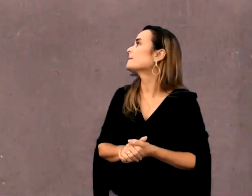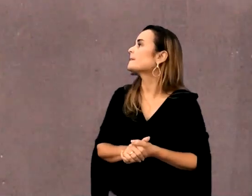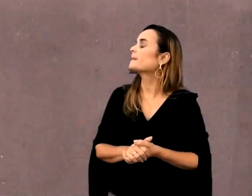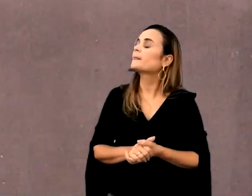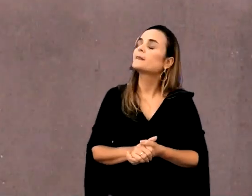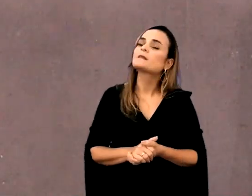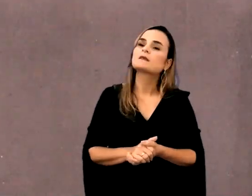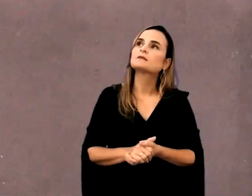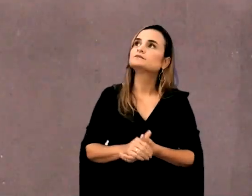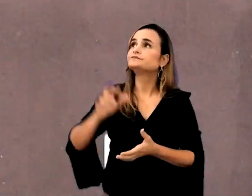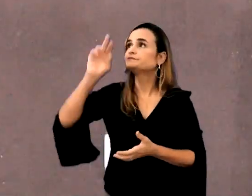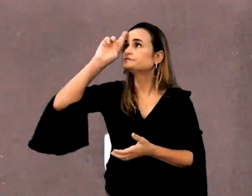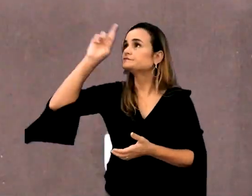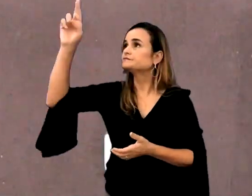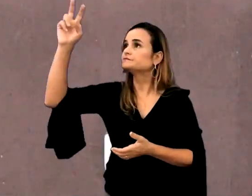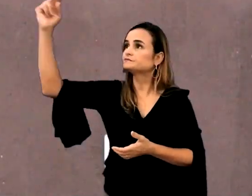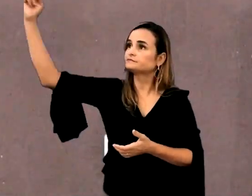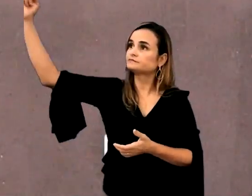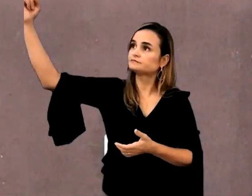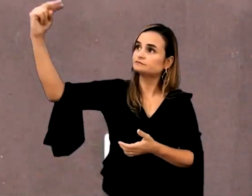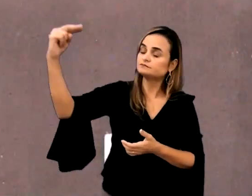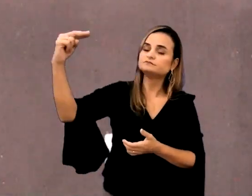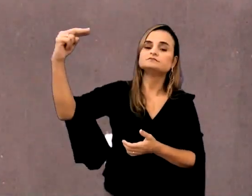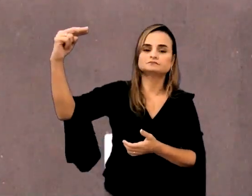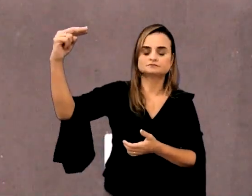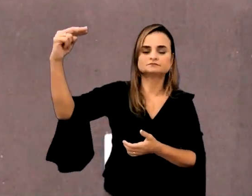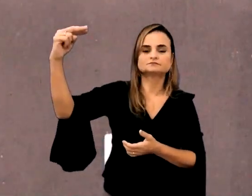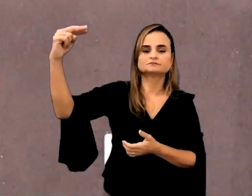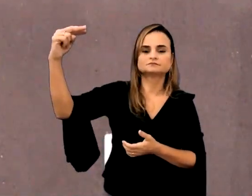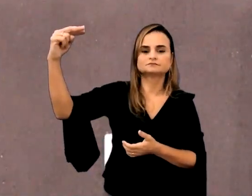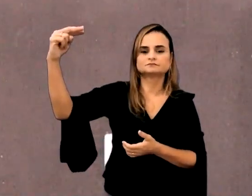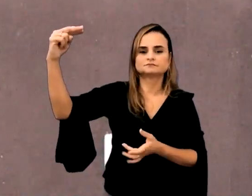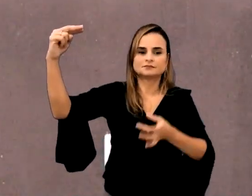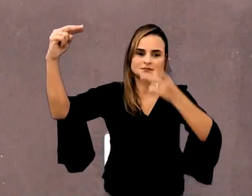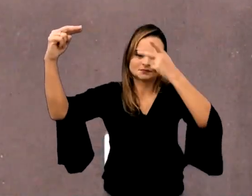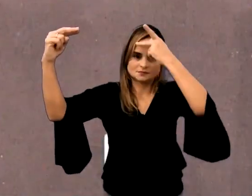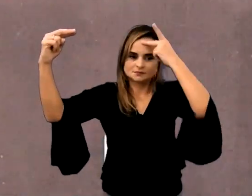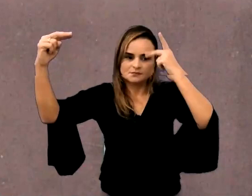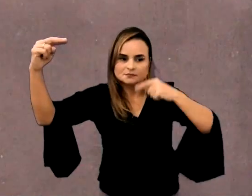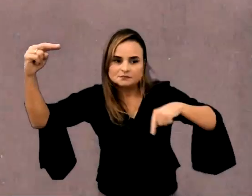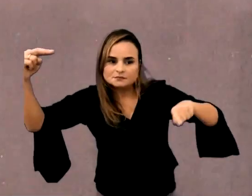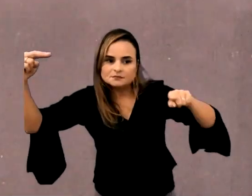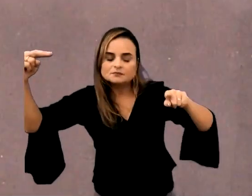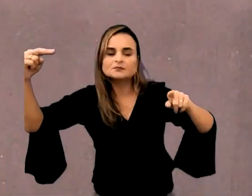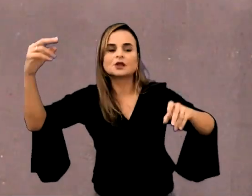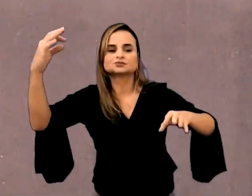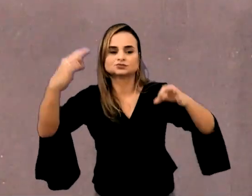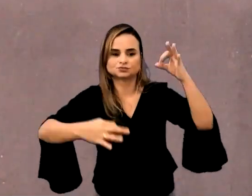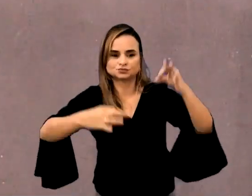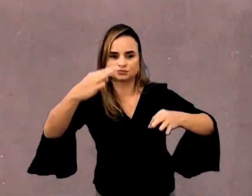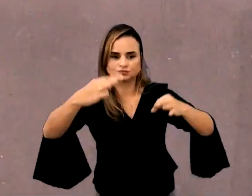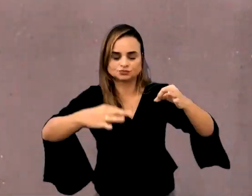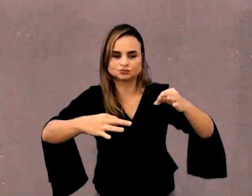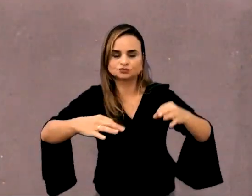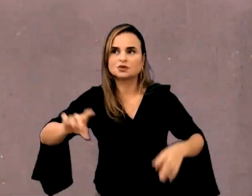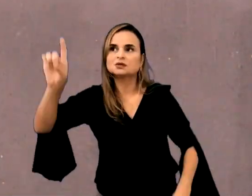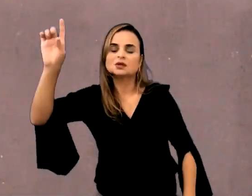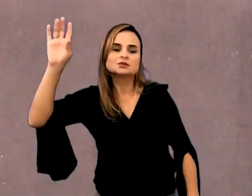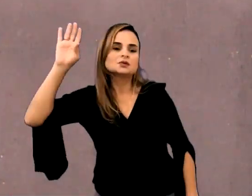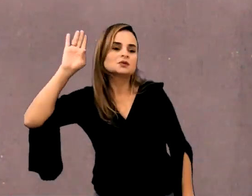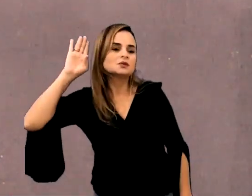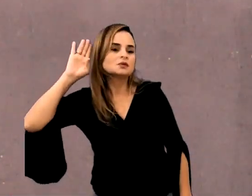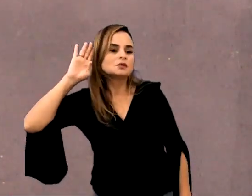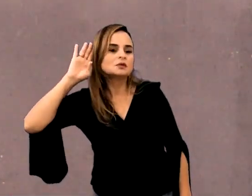Os olhos do Senhor repousam sobre os justos, e os seus ouvidos